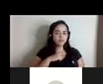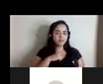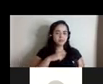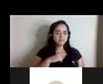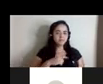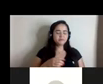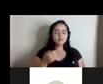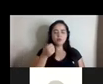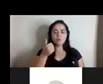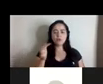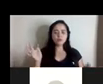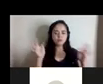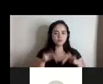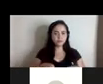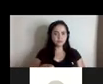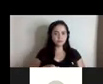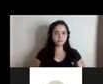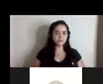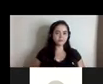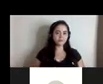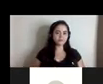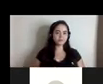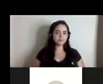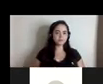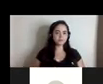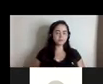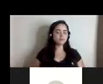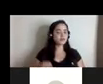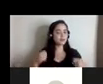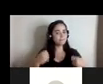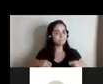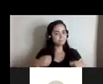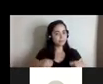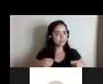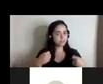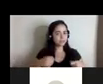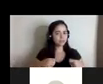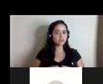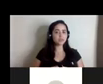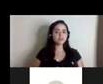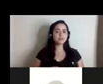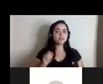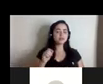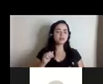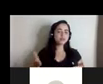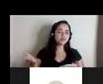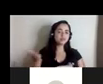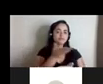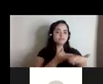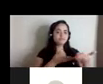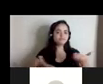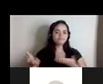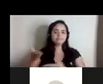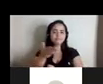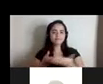quase finalizando, a necessidade de transitarmos